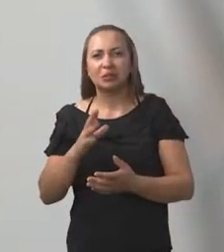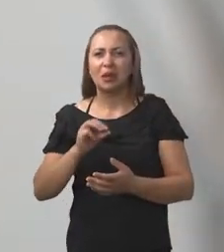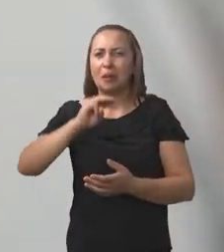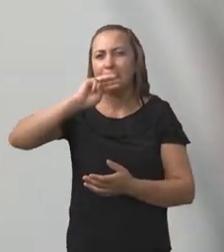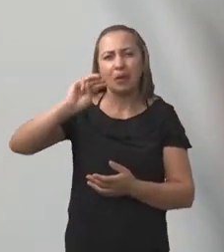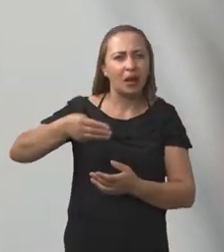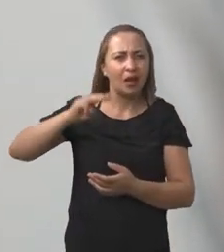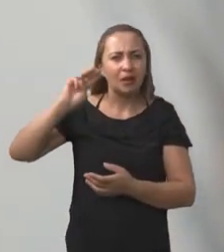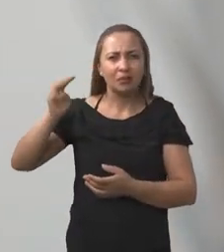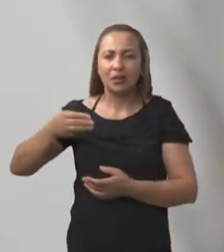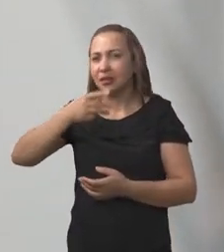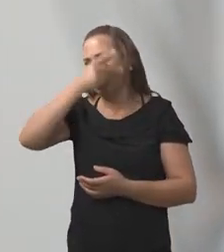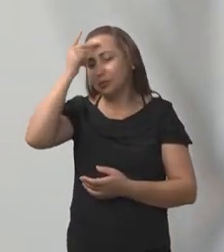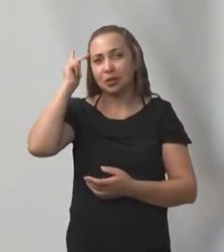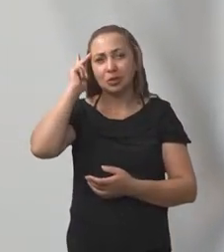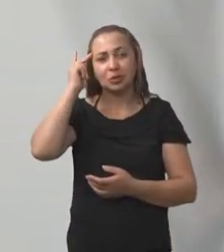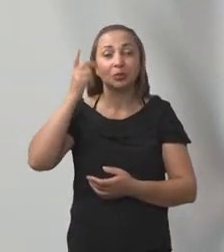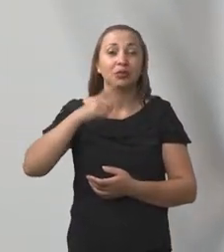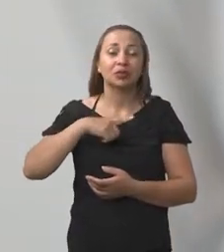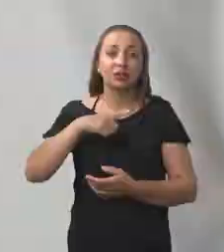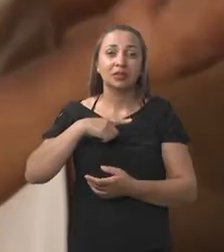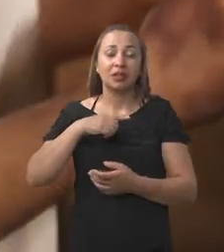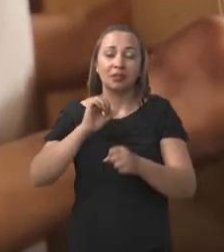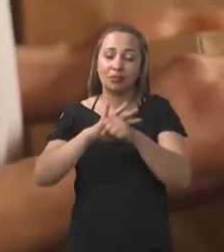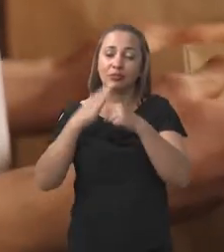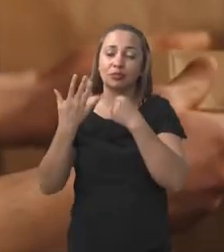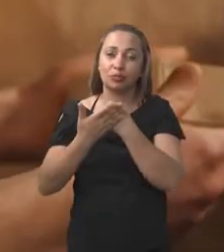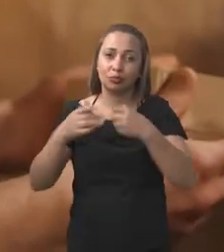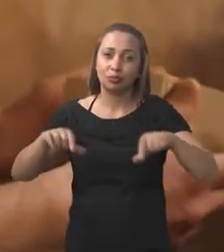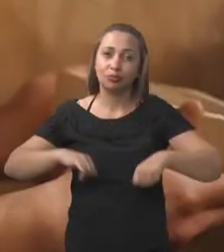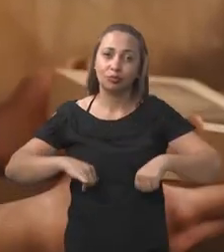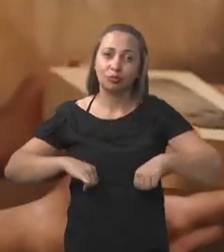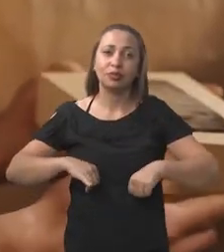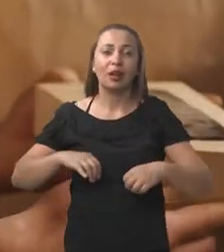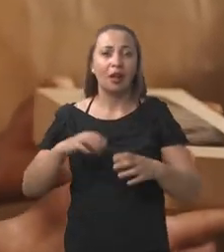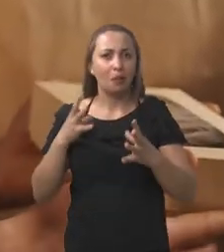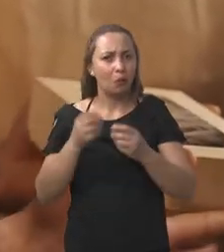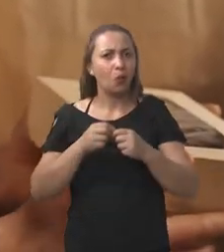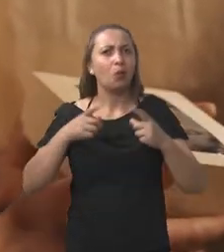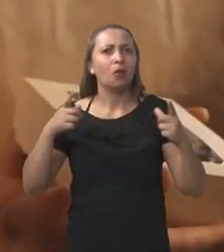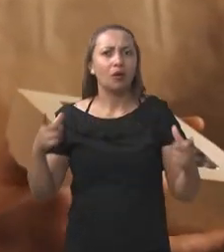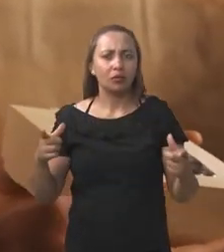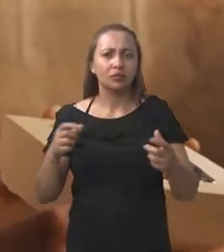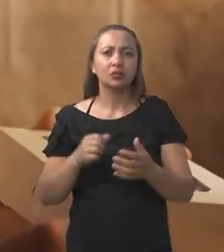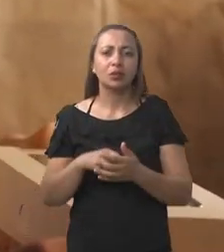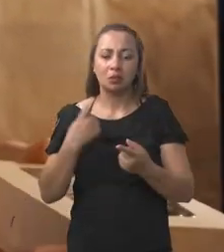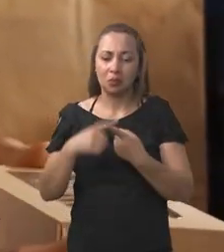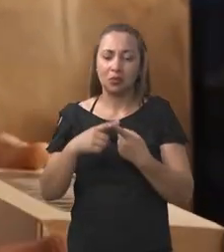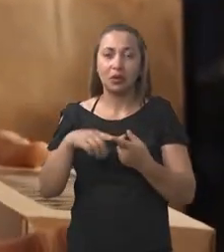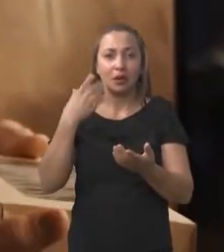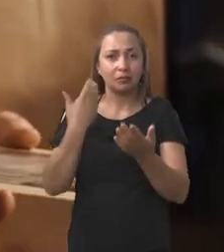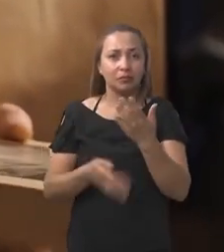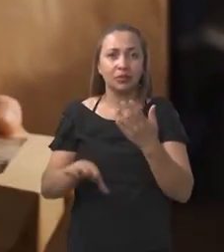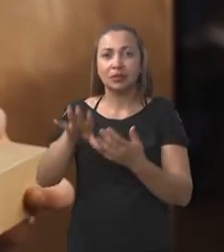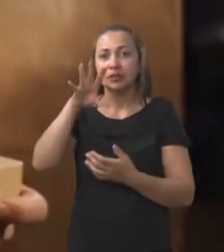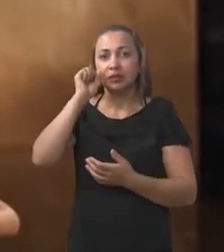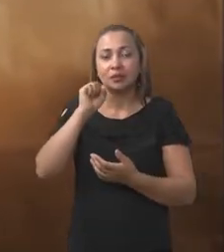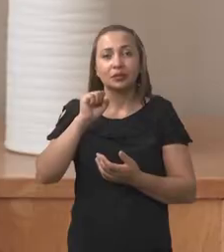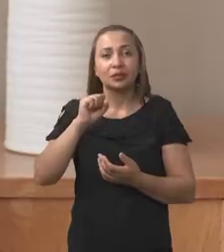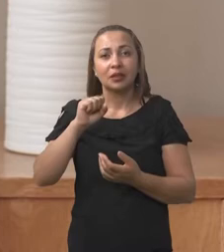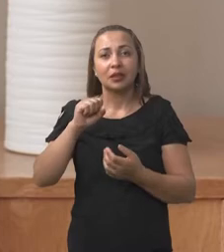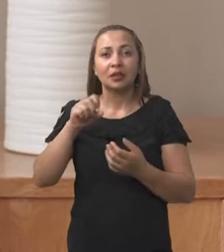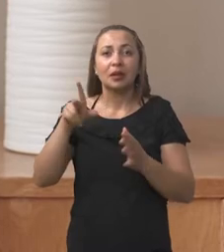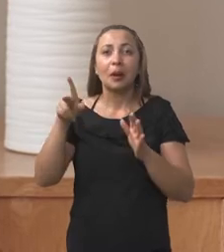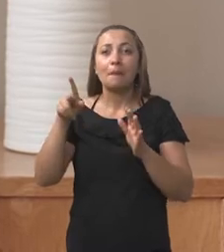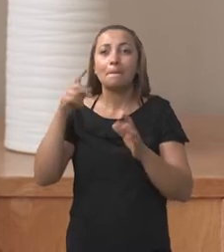em milhares e milhares de pacientes acometidos pela Covid-19, é um contingente muito grande, porque a perda de olfato é